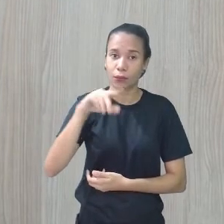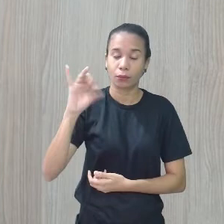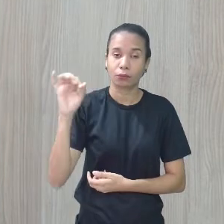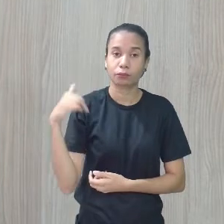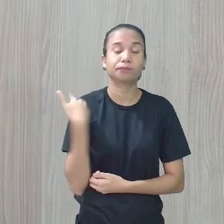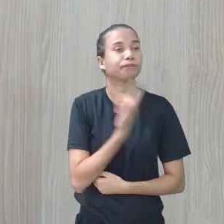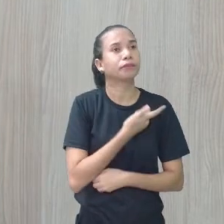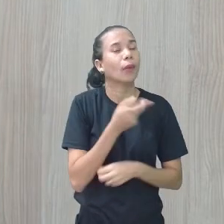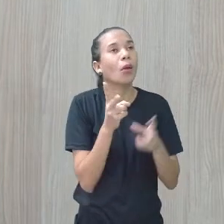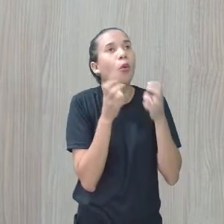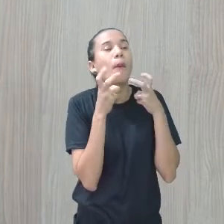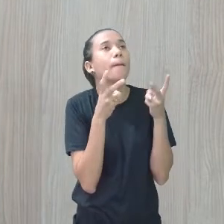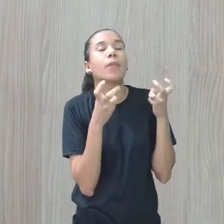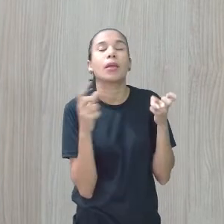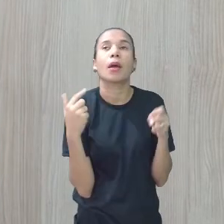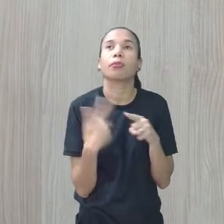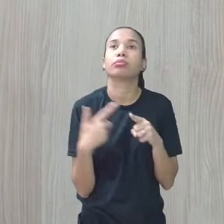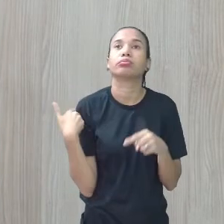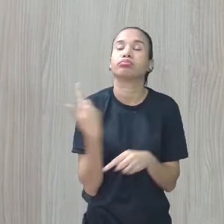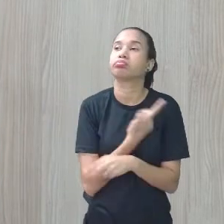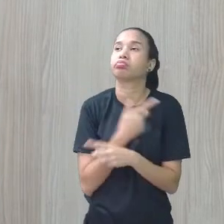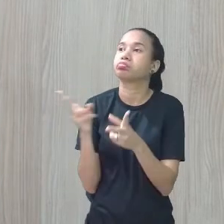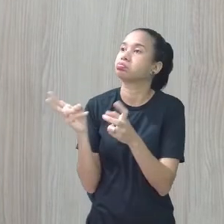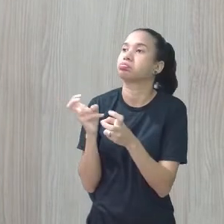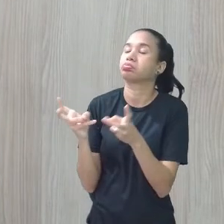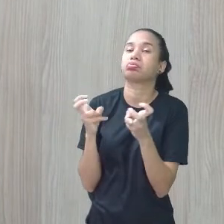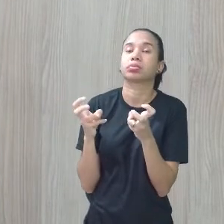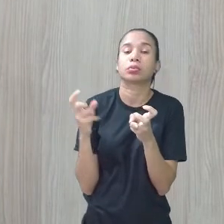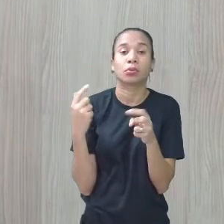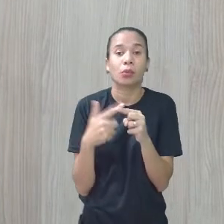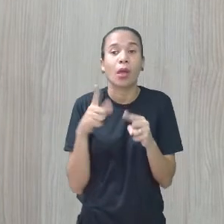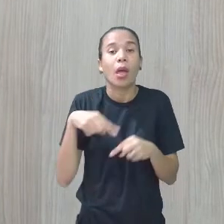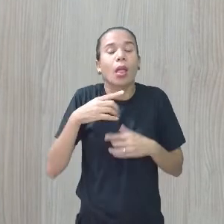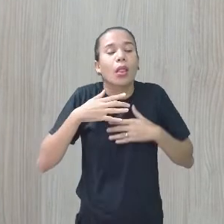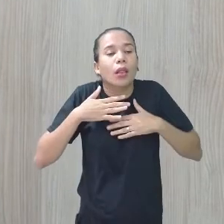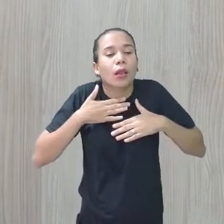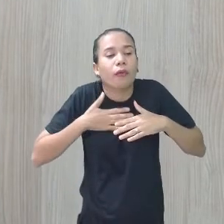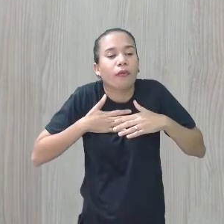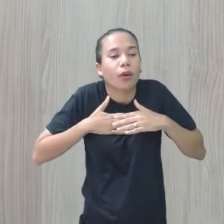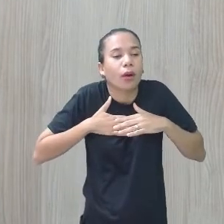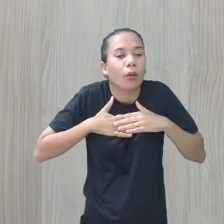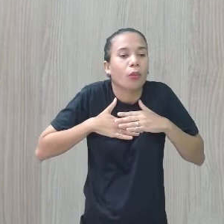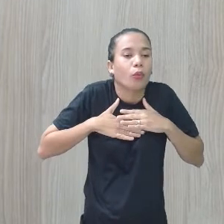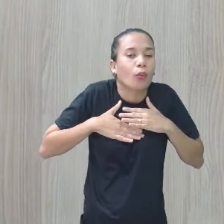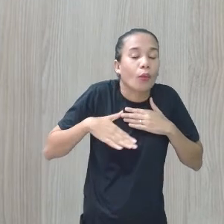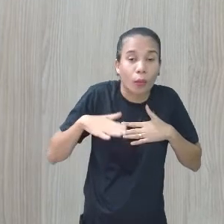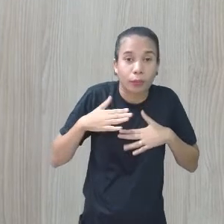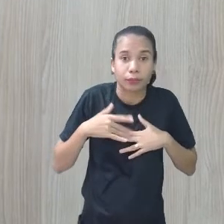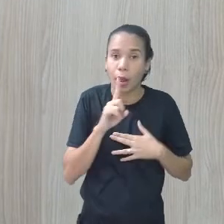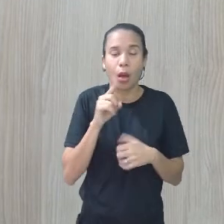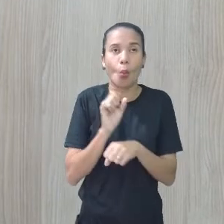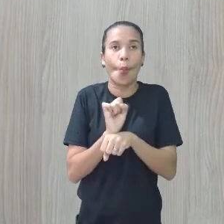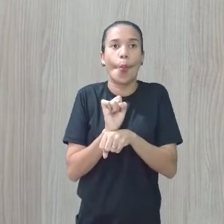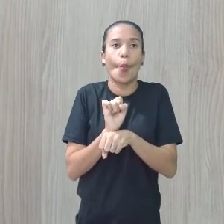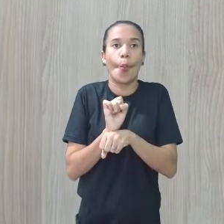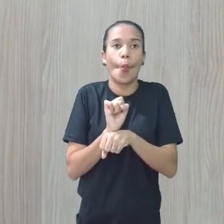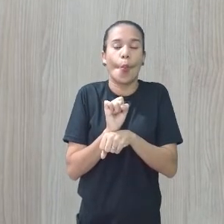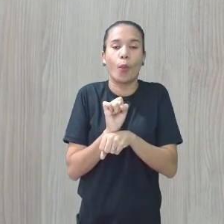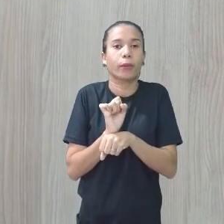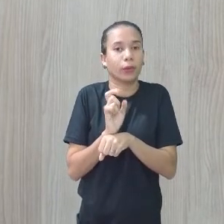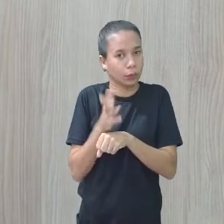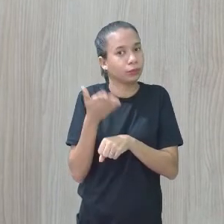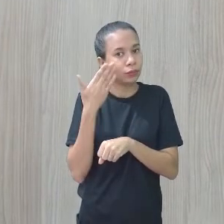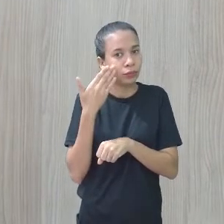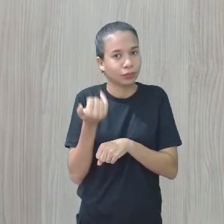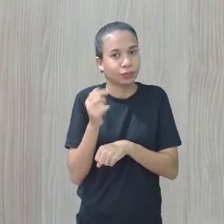né, percebendo de tão lento que é, mas ela não está parada no universo, isso aí